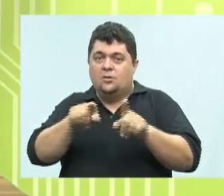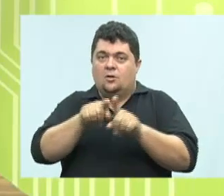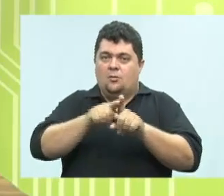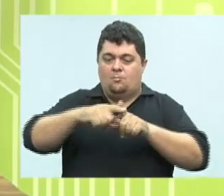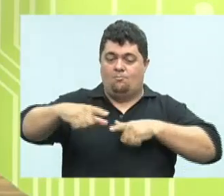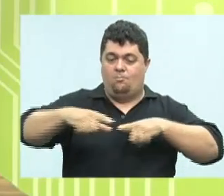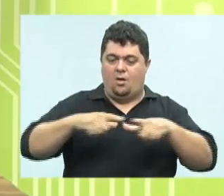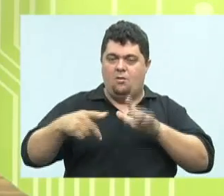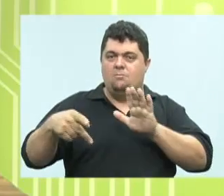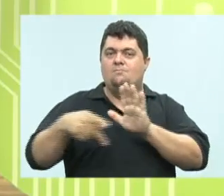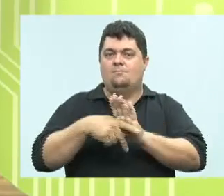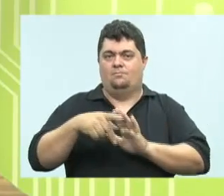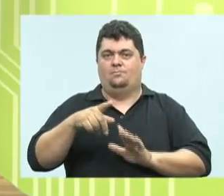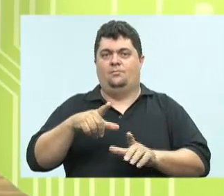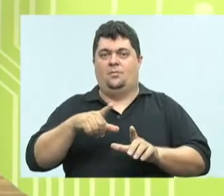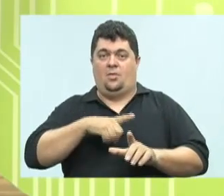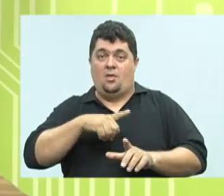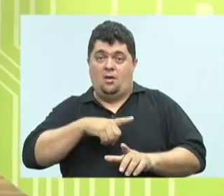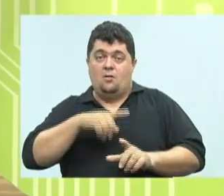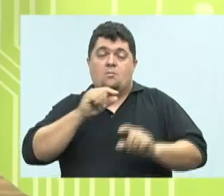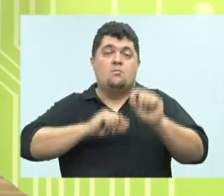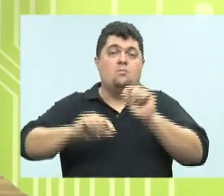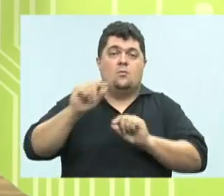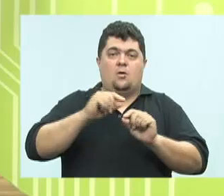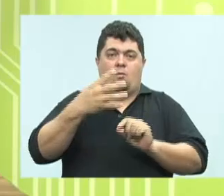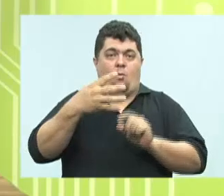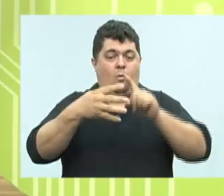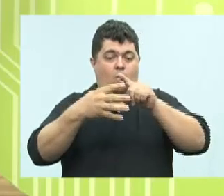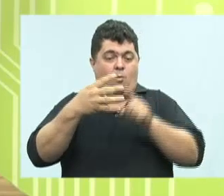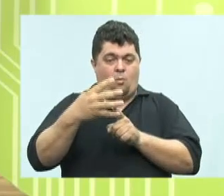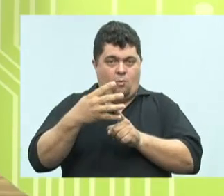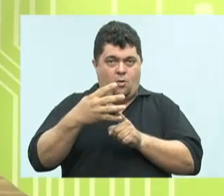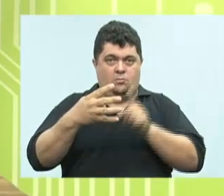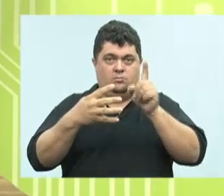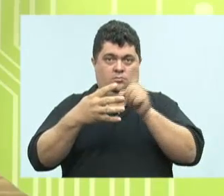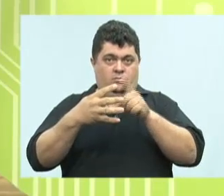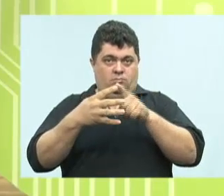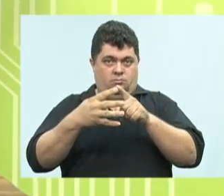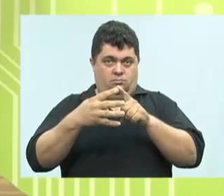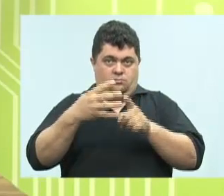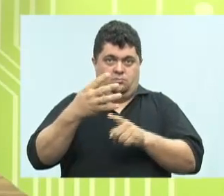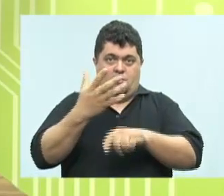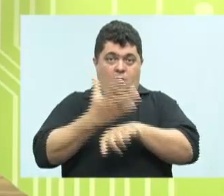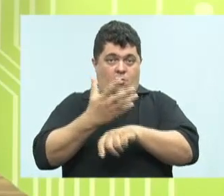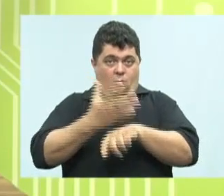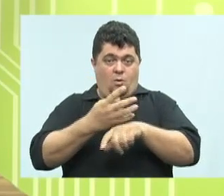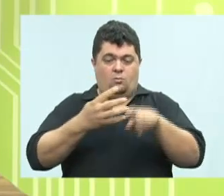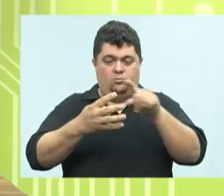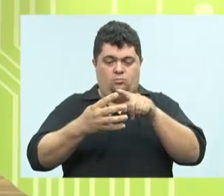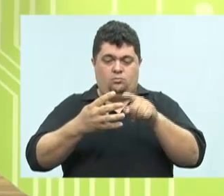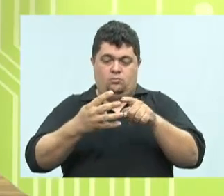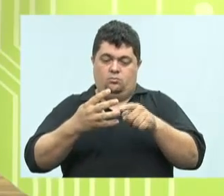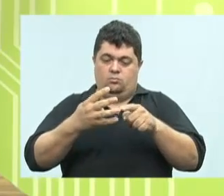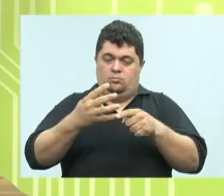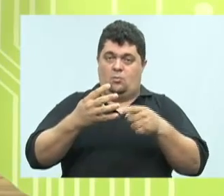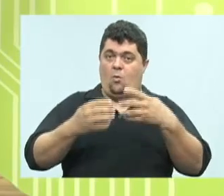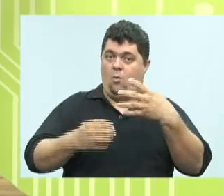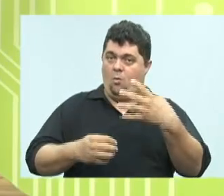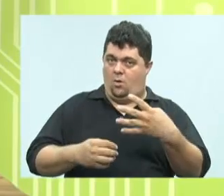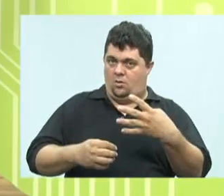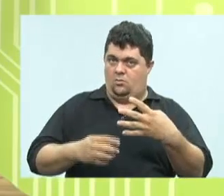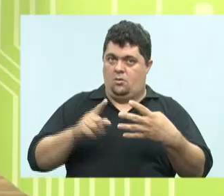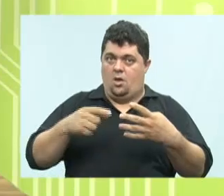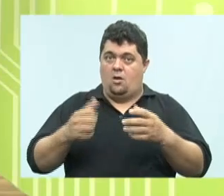intervenção. Então, para isso, nós temos 4 unidades. A disciplina está organizada em 4 unidades e essa é a